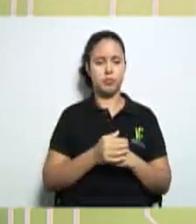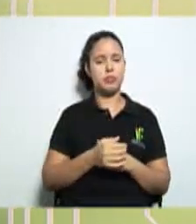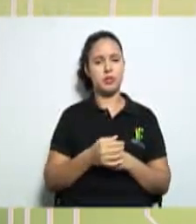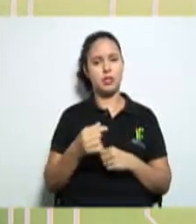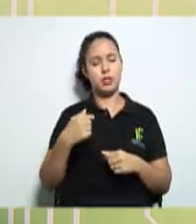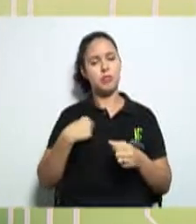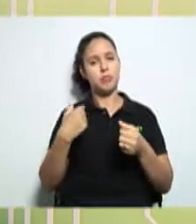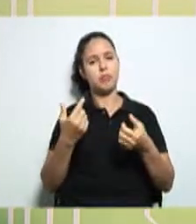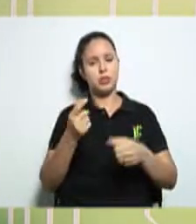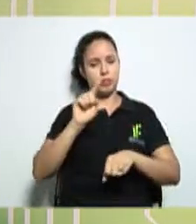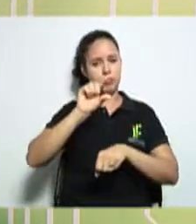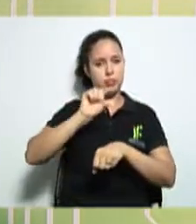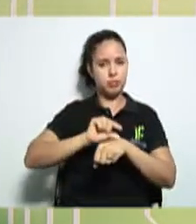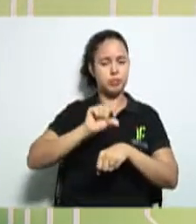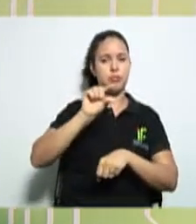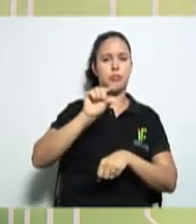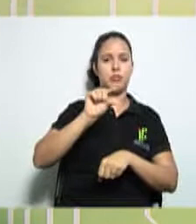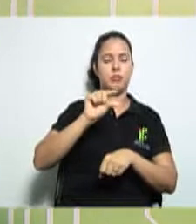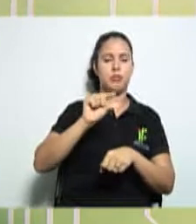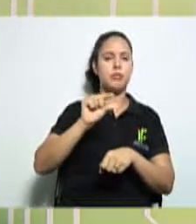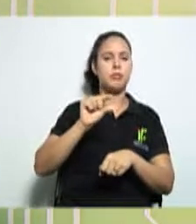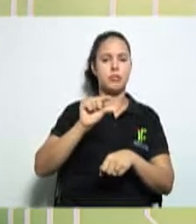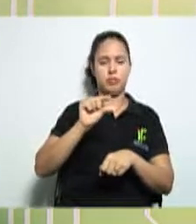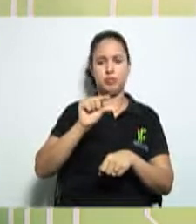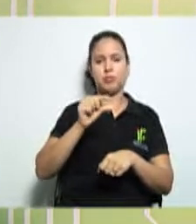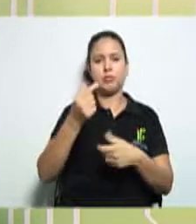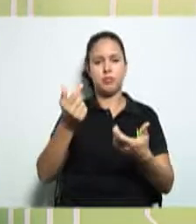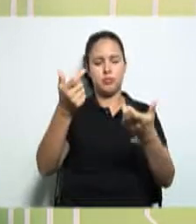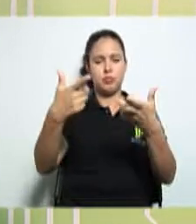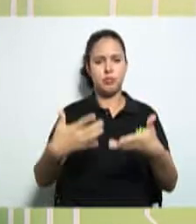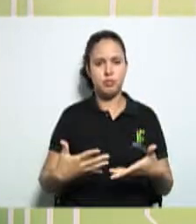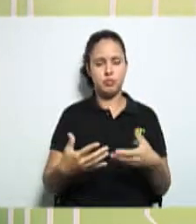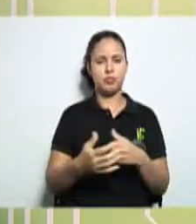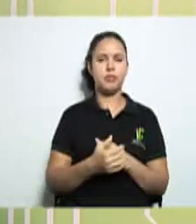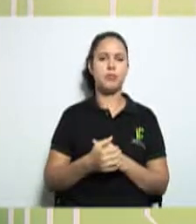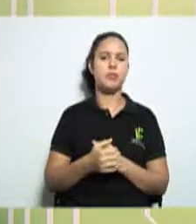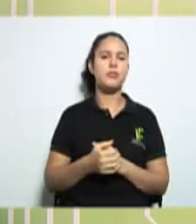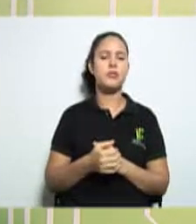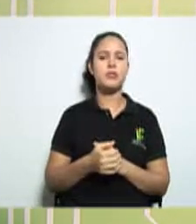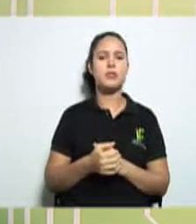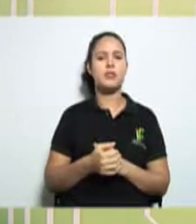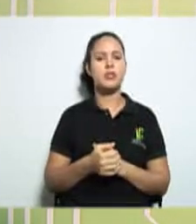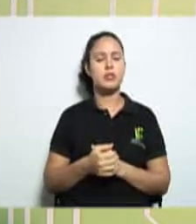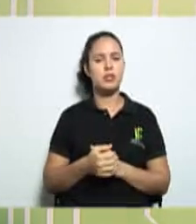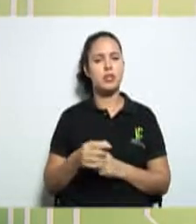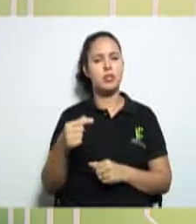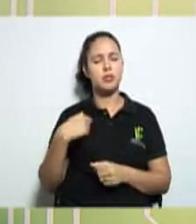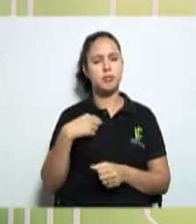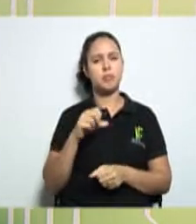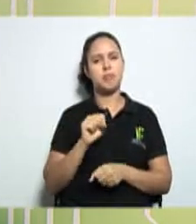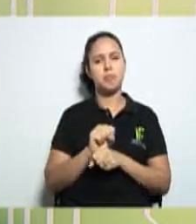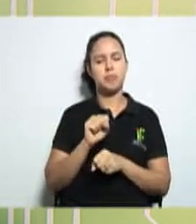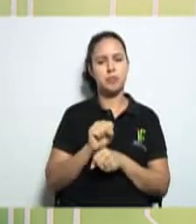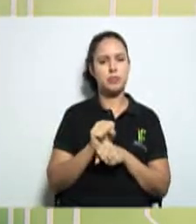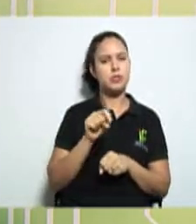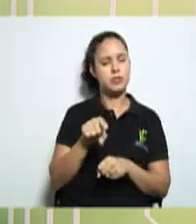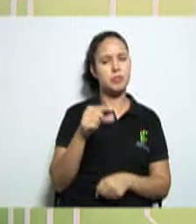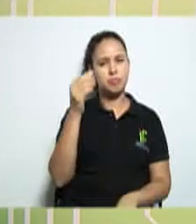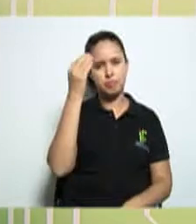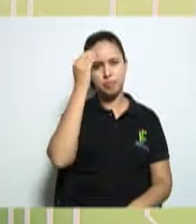tempinho, a pergunta direcionava para a sua opinião, mas eu espero que vocês tenham compreendido essa